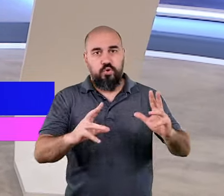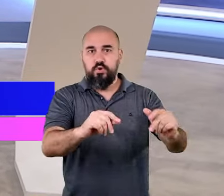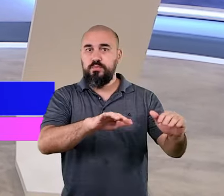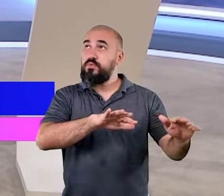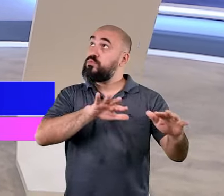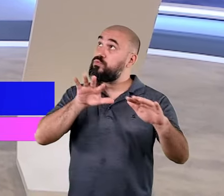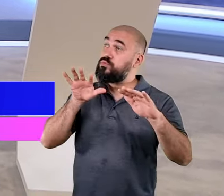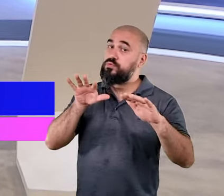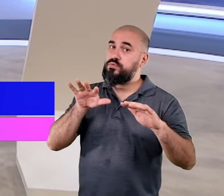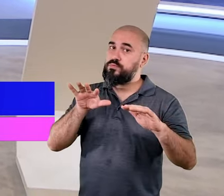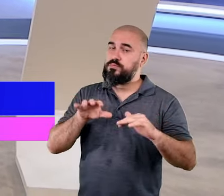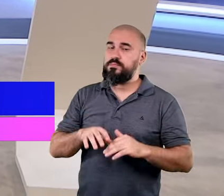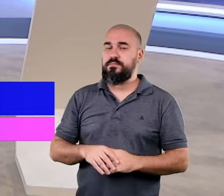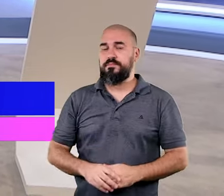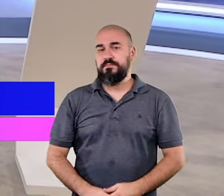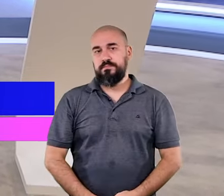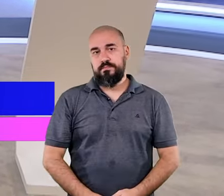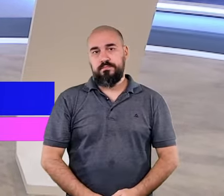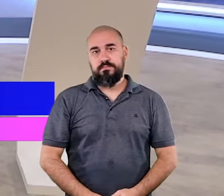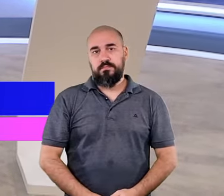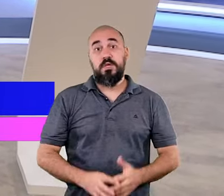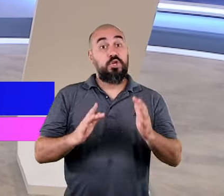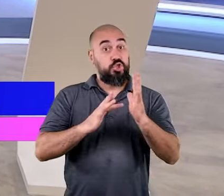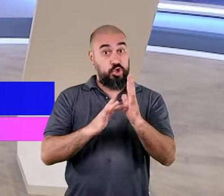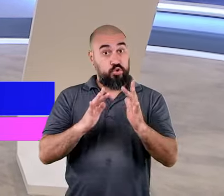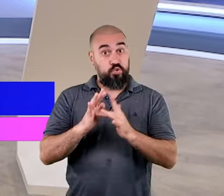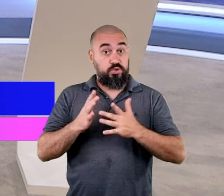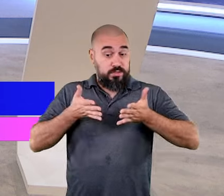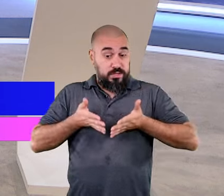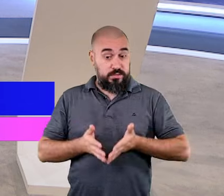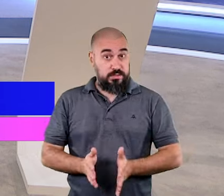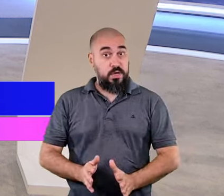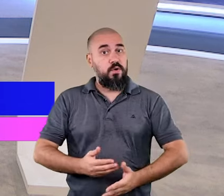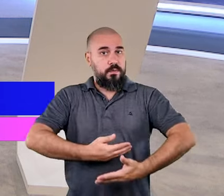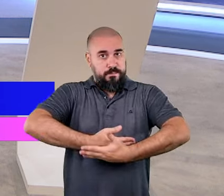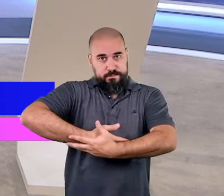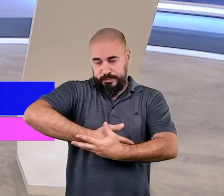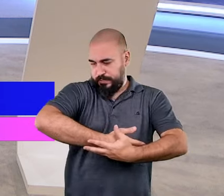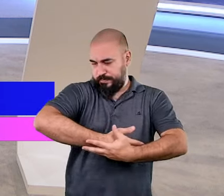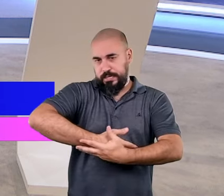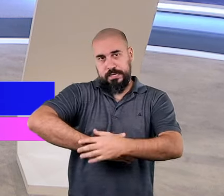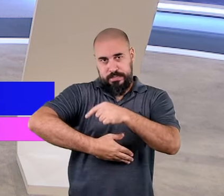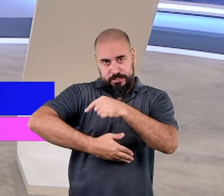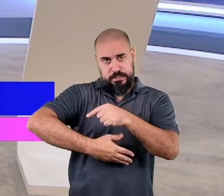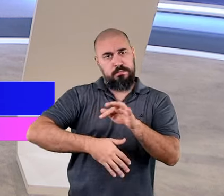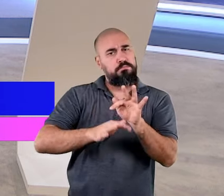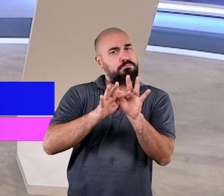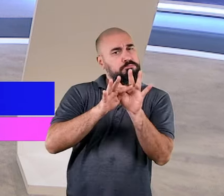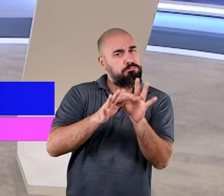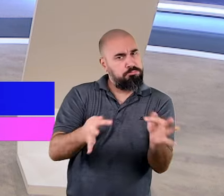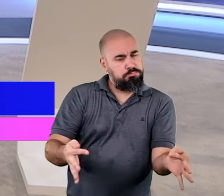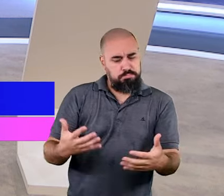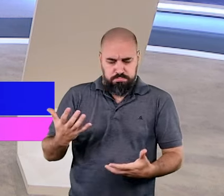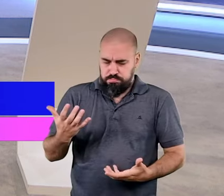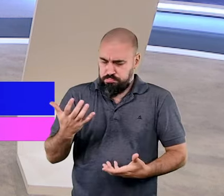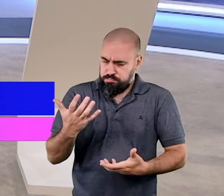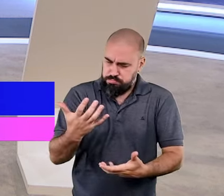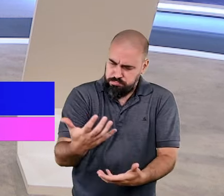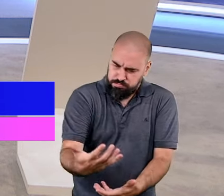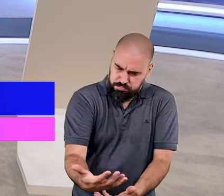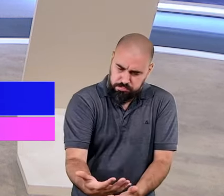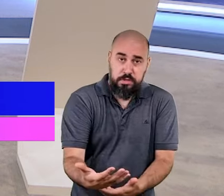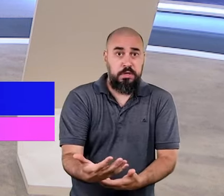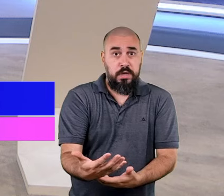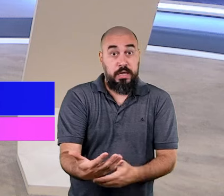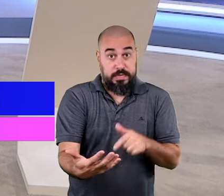veio como um bebê, nasceu em uma manjedoura, foi colocado lá pelos seus pais, foi visitado por